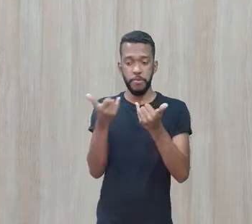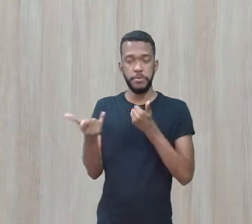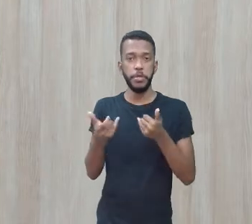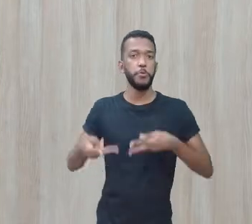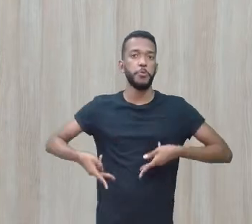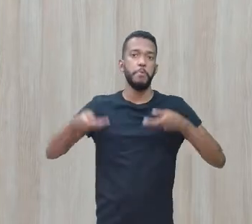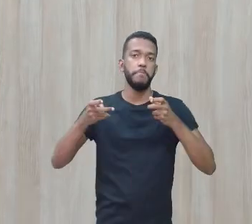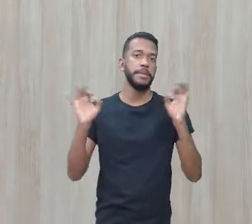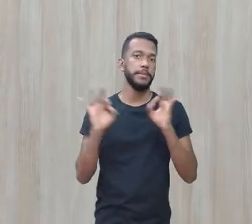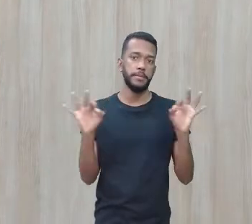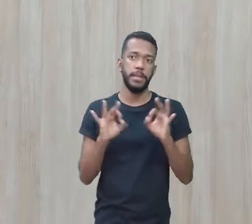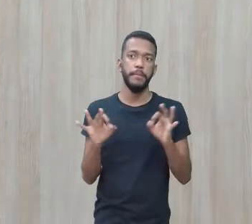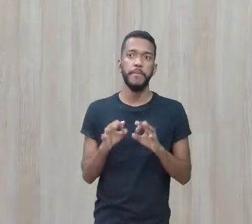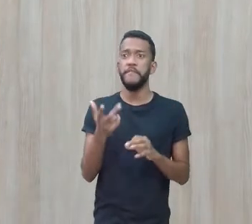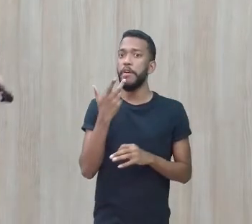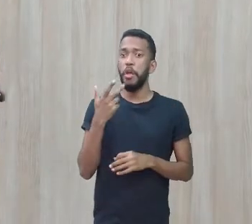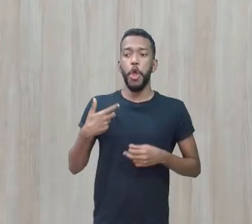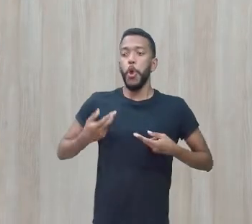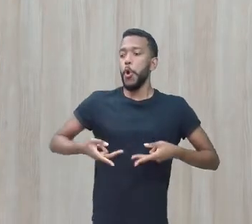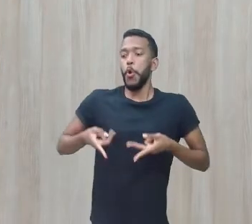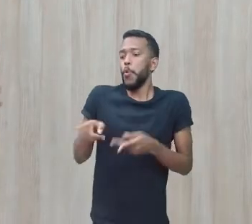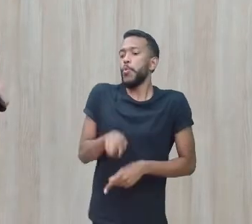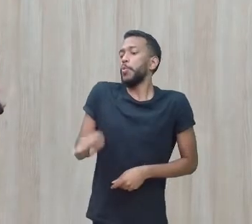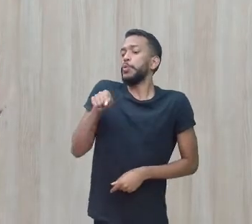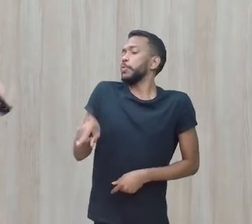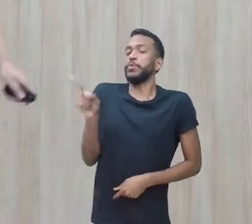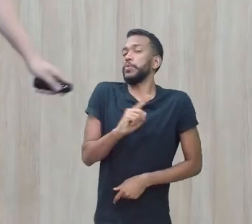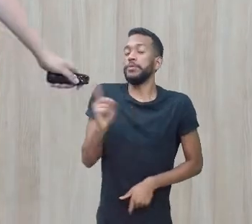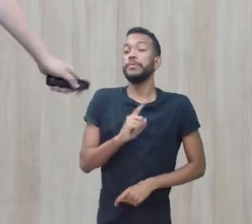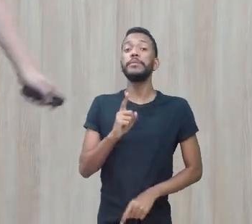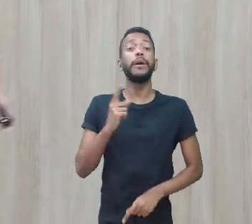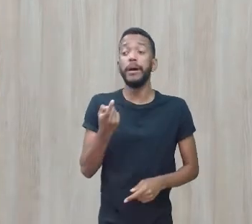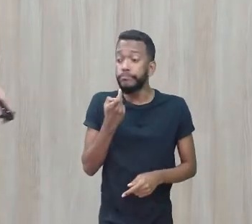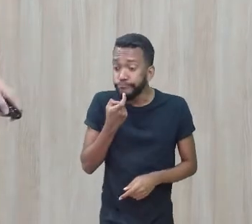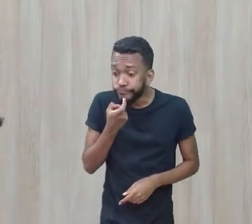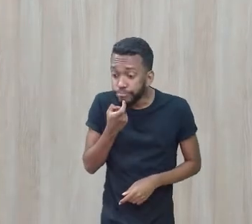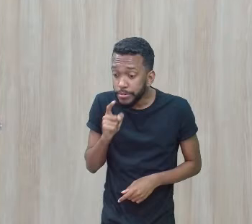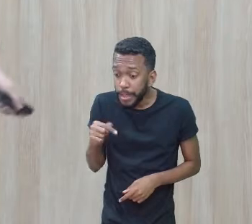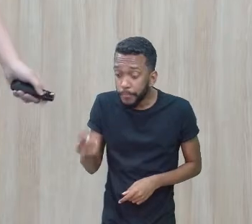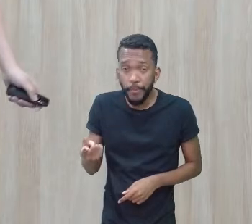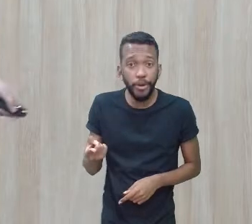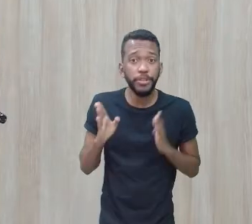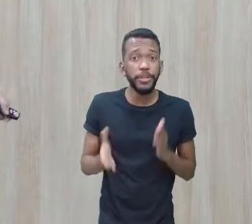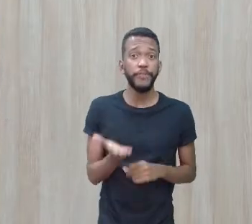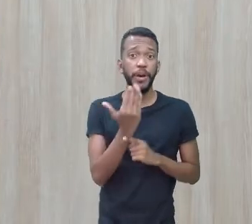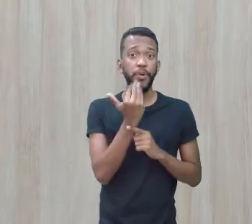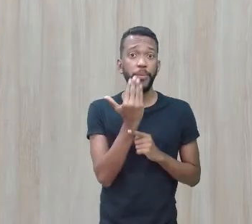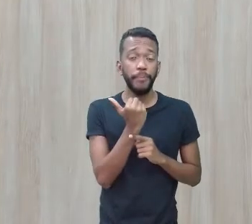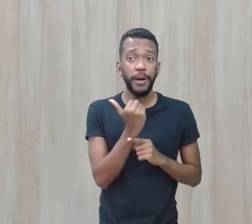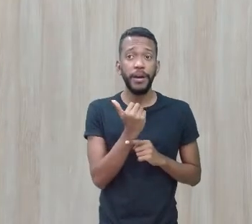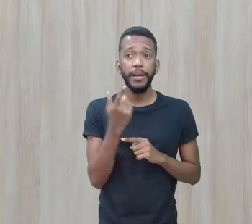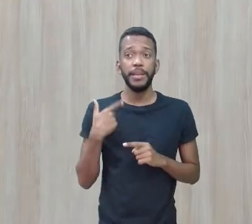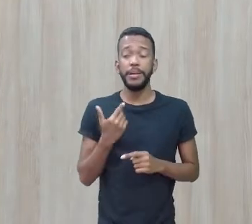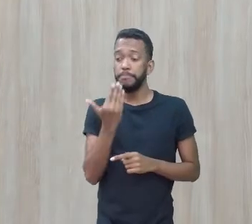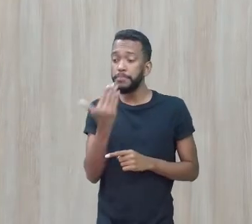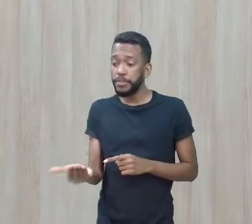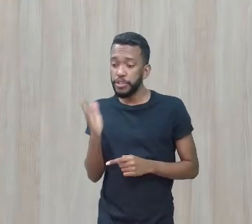Olha aí ele dizendo que não usava fração hora nenhuma e um pouquinho depois que ele foi comer, pediu uma pizza